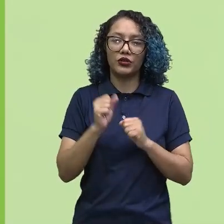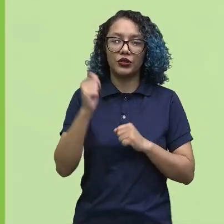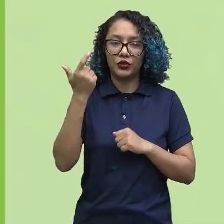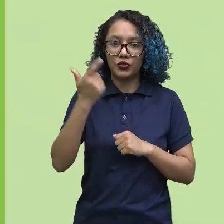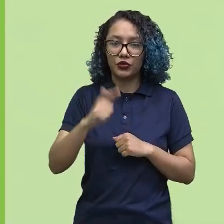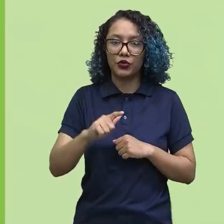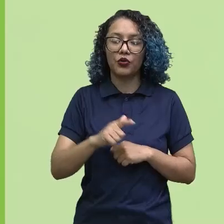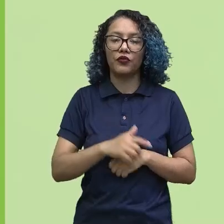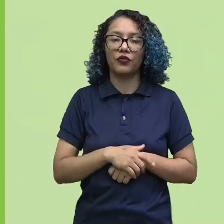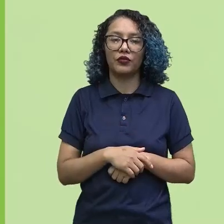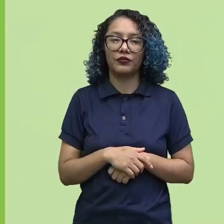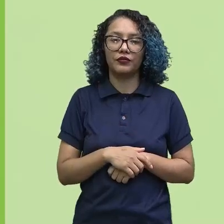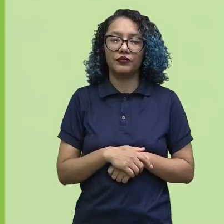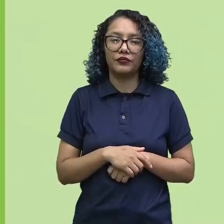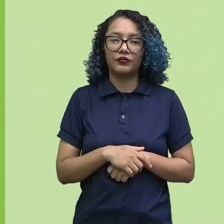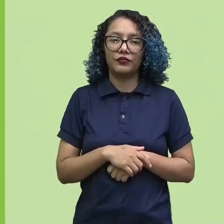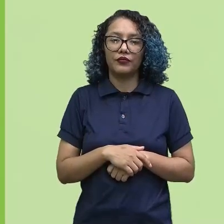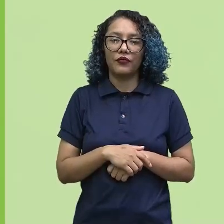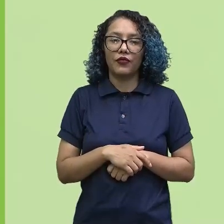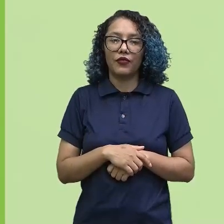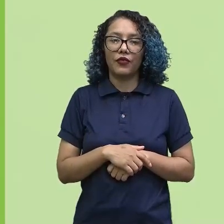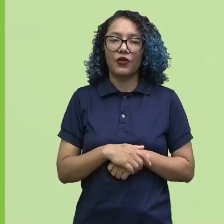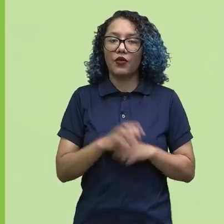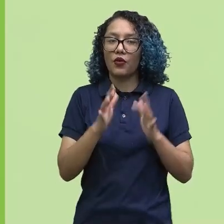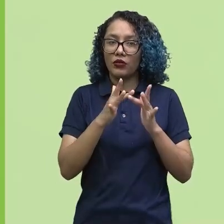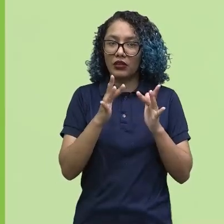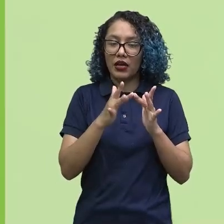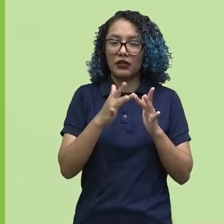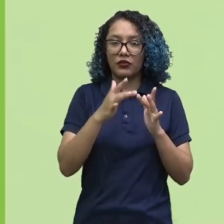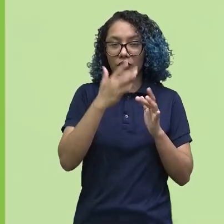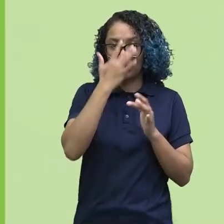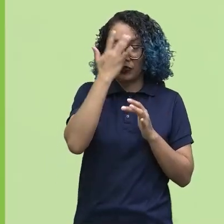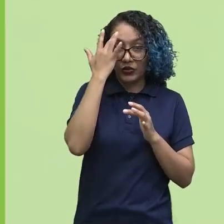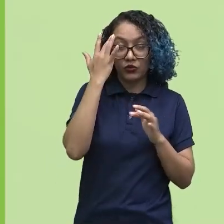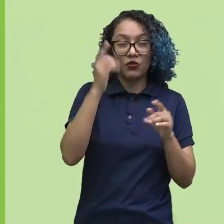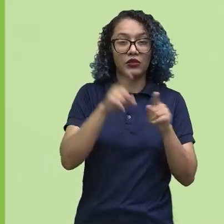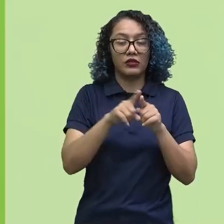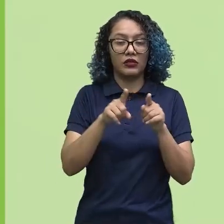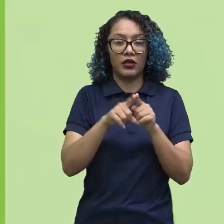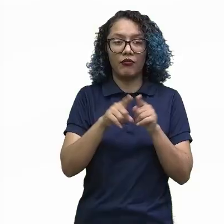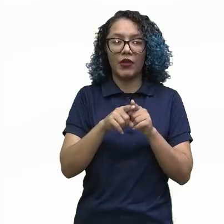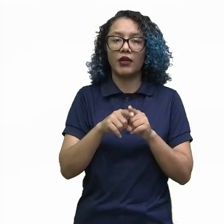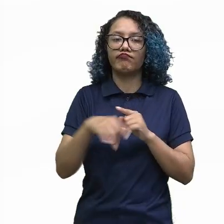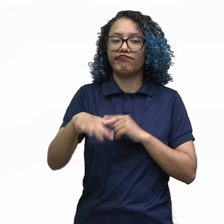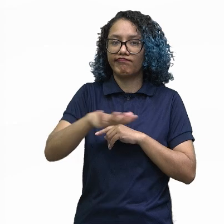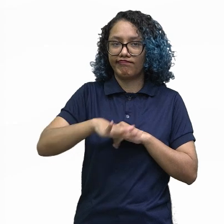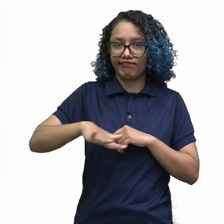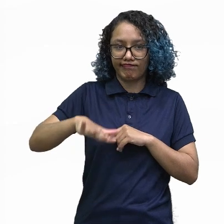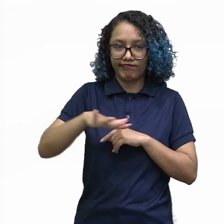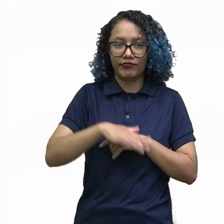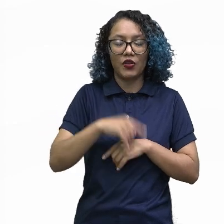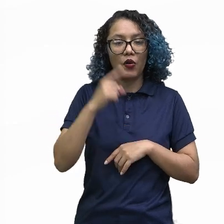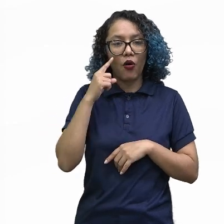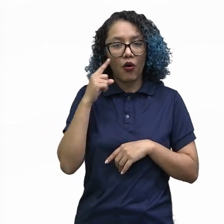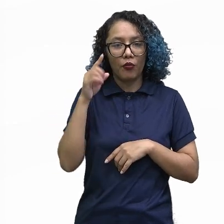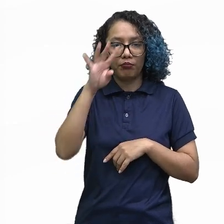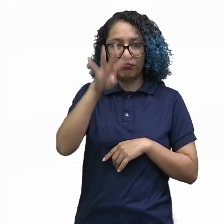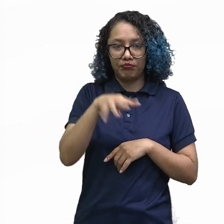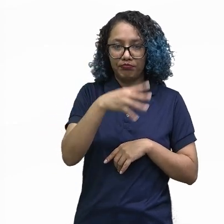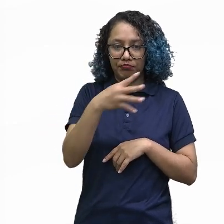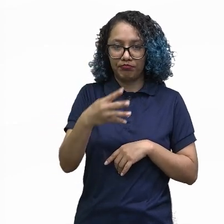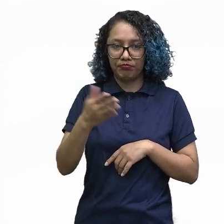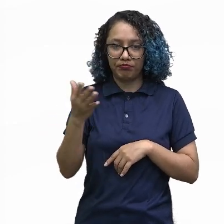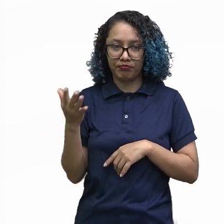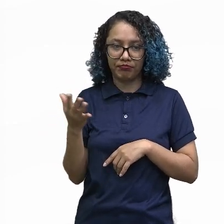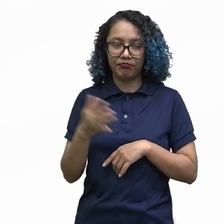colocado assim, em contato, né, com pessoas e também com o meio ambiente. Olha só a tabelinha que a gente consegue observar